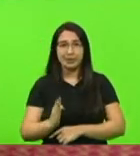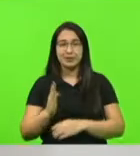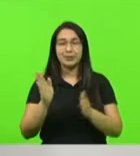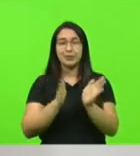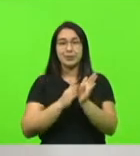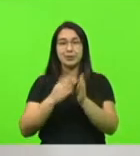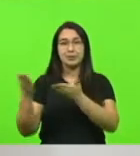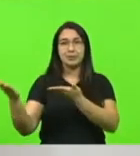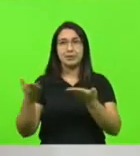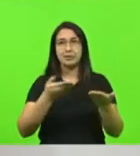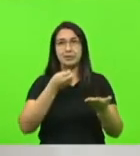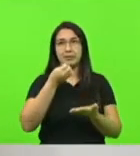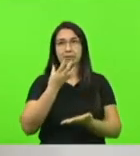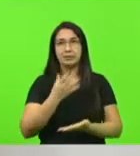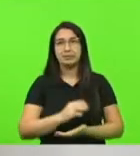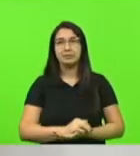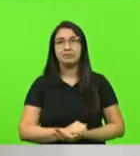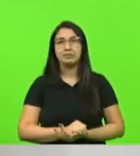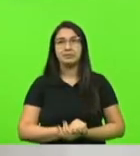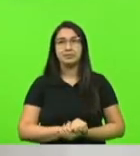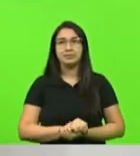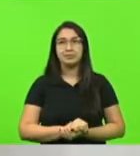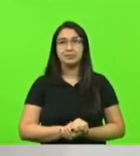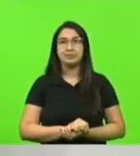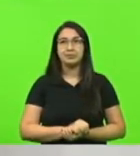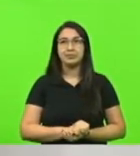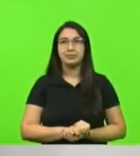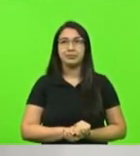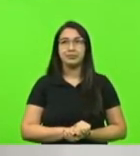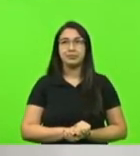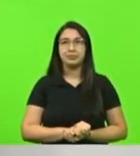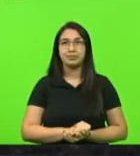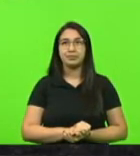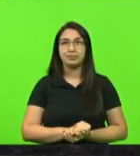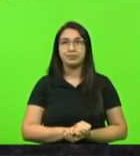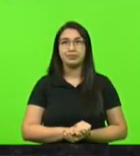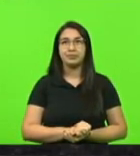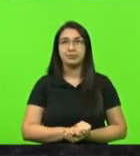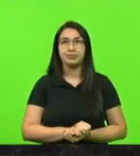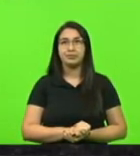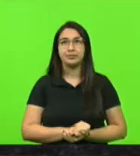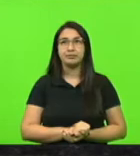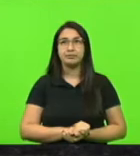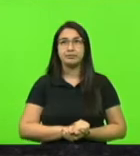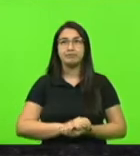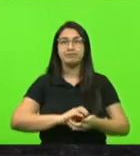bem-vindo. Pela ordem, presidente. Pois não, deputado. Quero